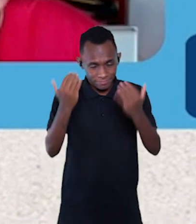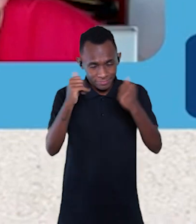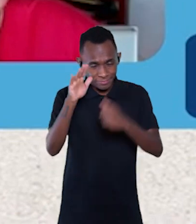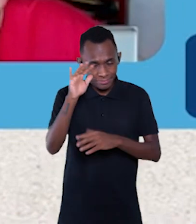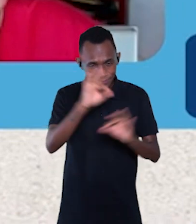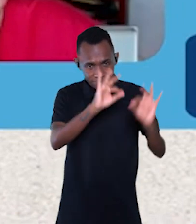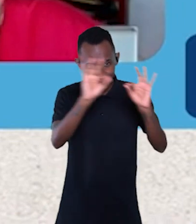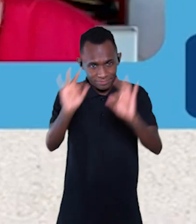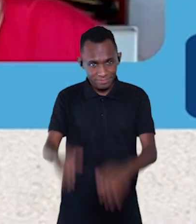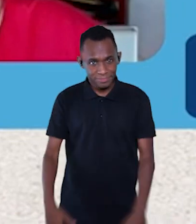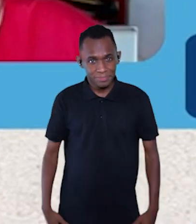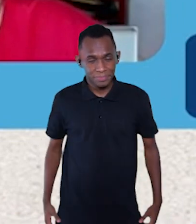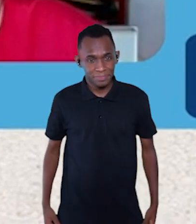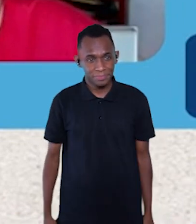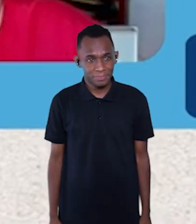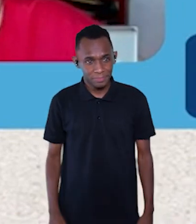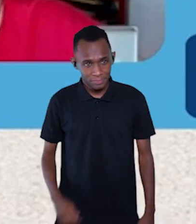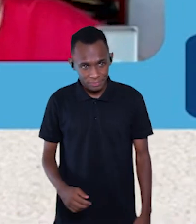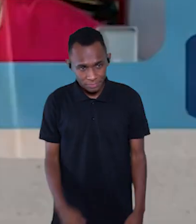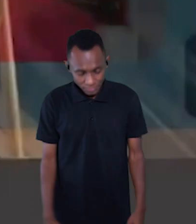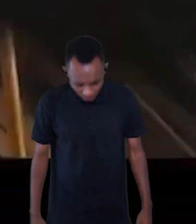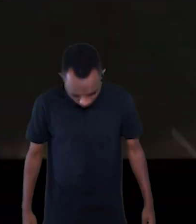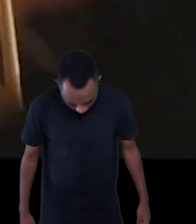ponto. Então vamos.